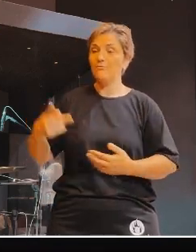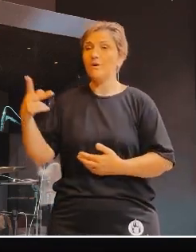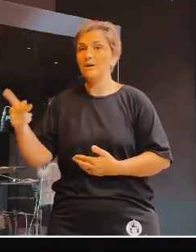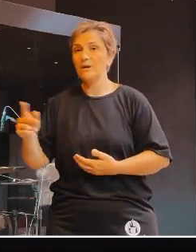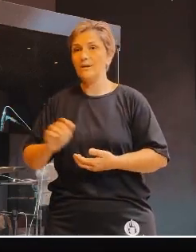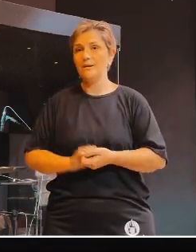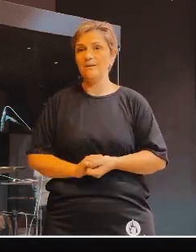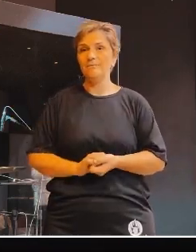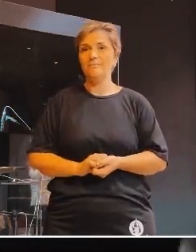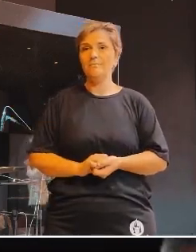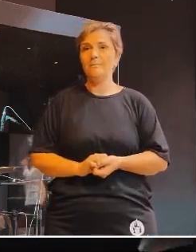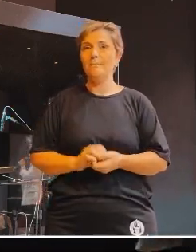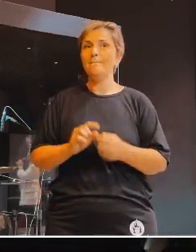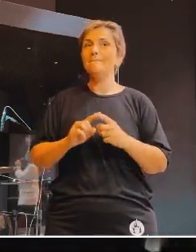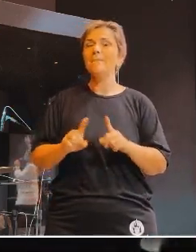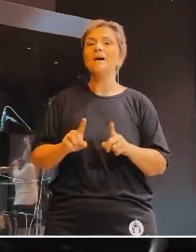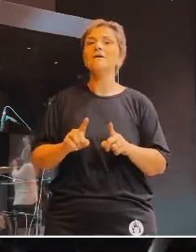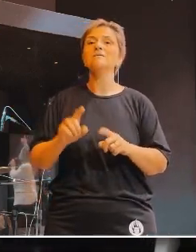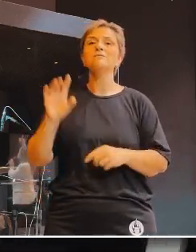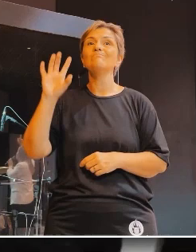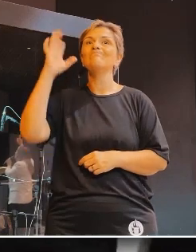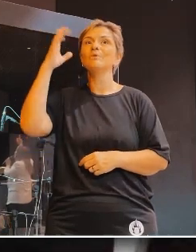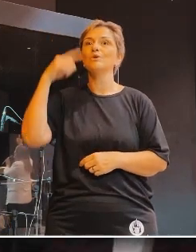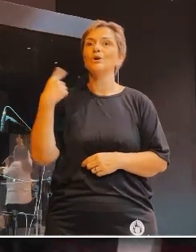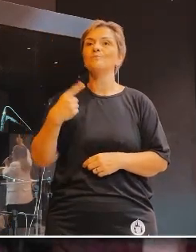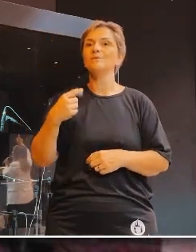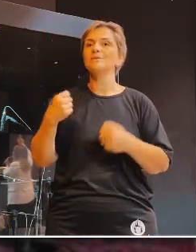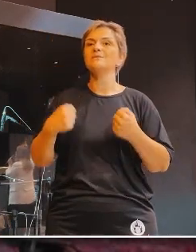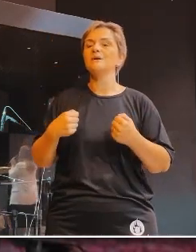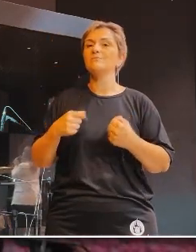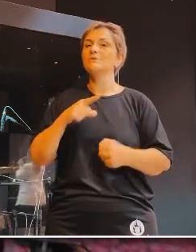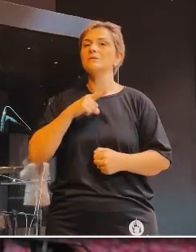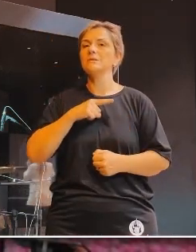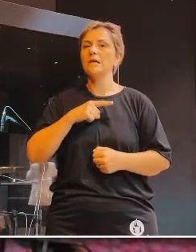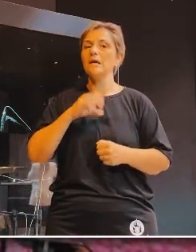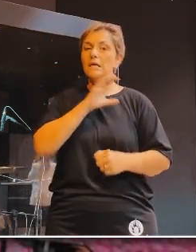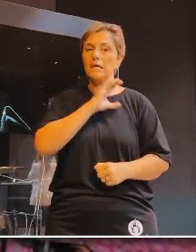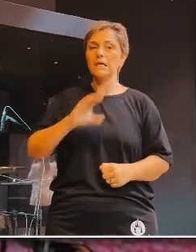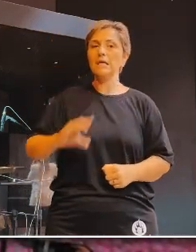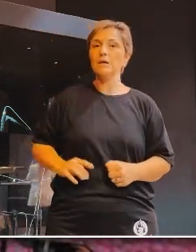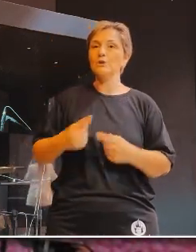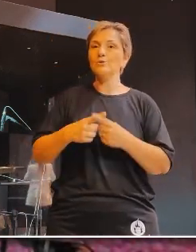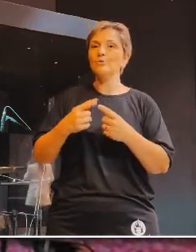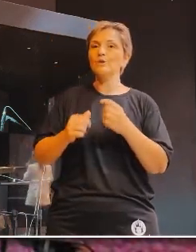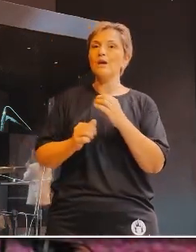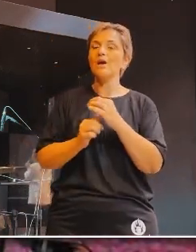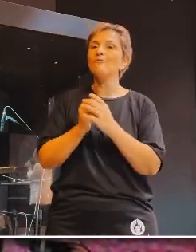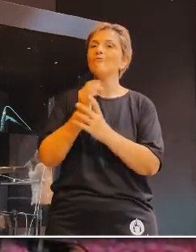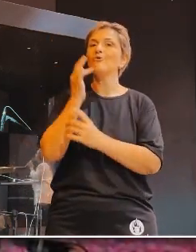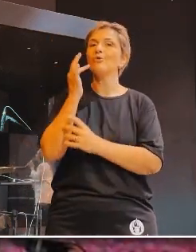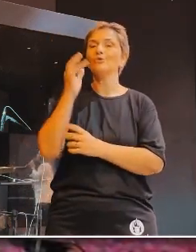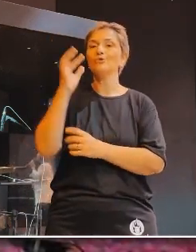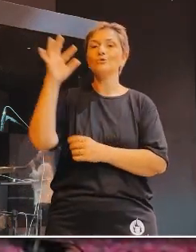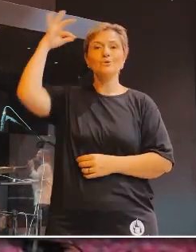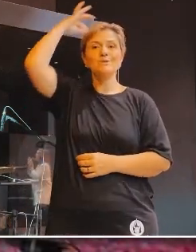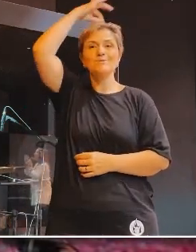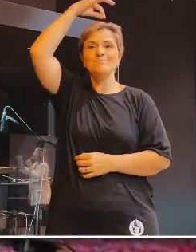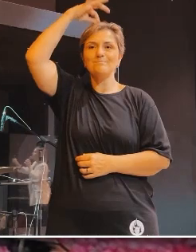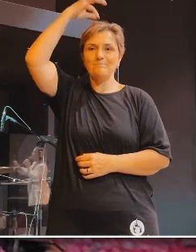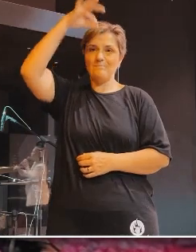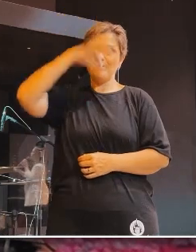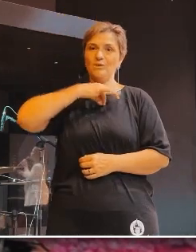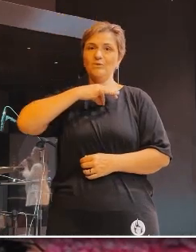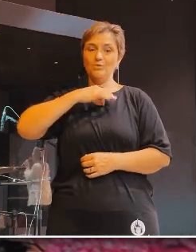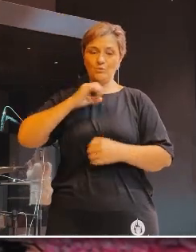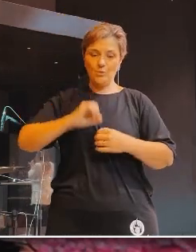uma decisão que nós temos que tomar em Cristo Jesus. Porque isso é fruto do Espírito Santo. Então, se você é cheio